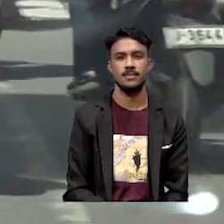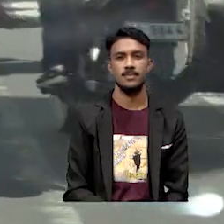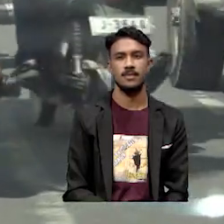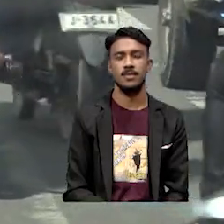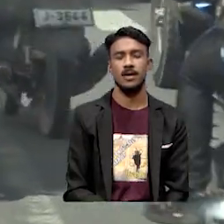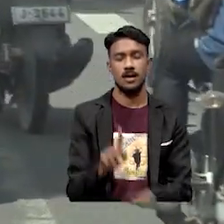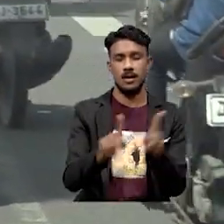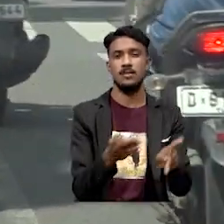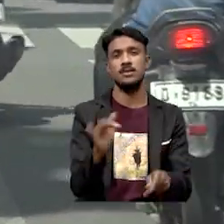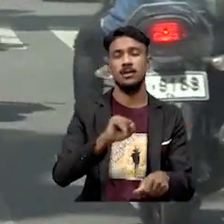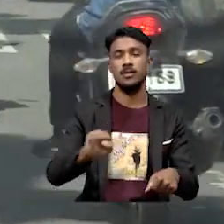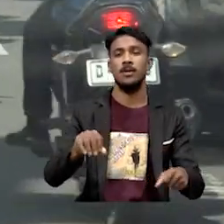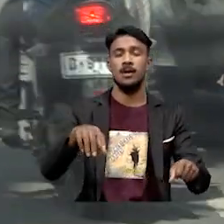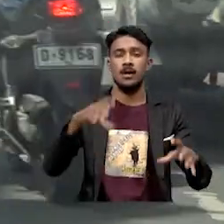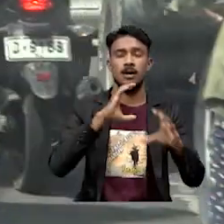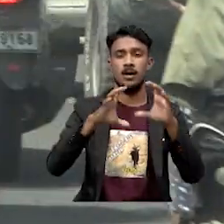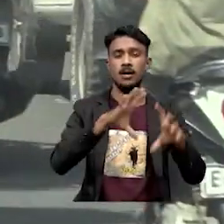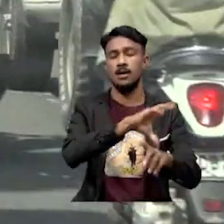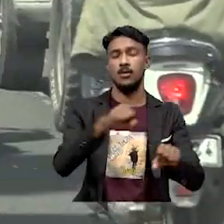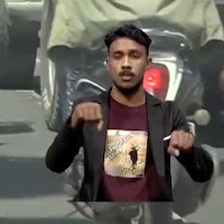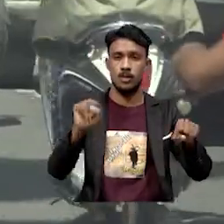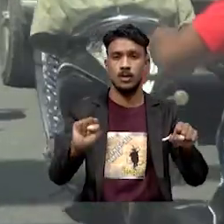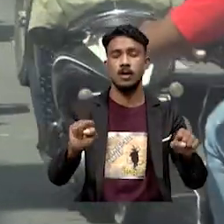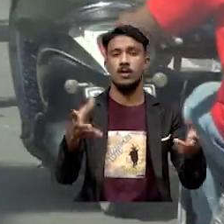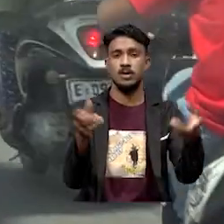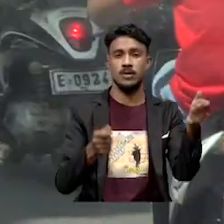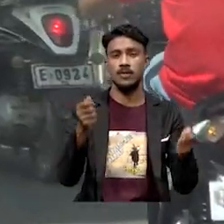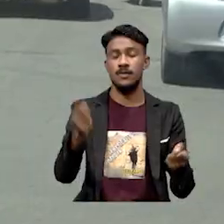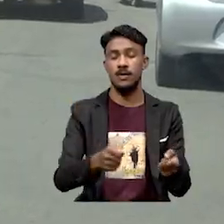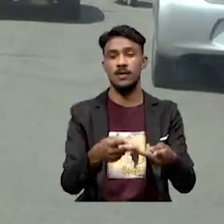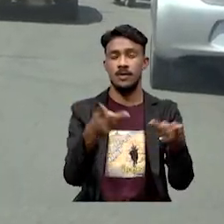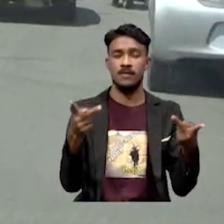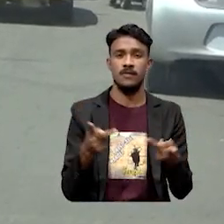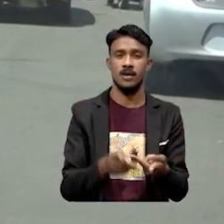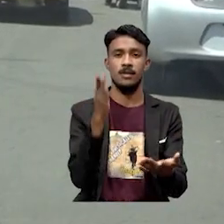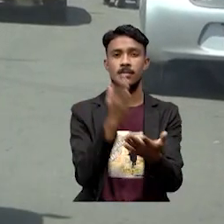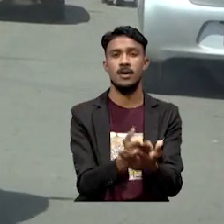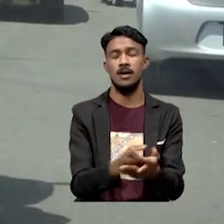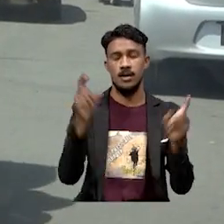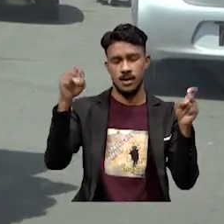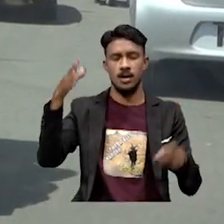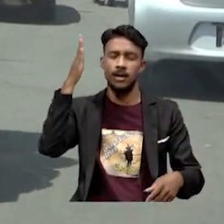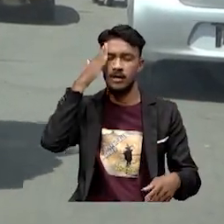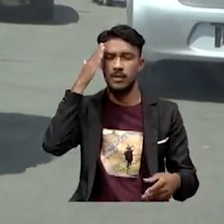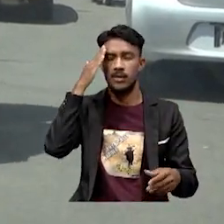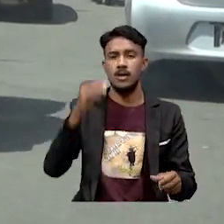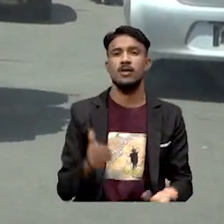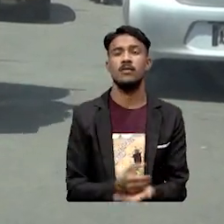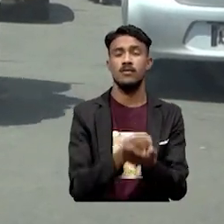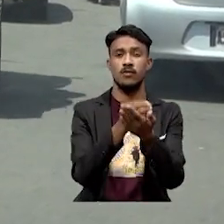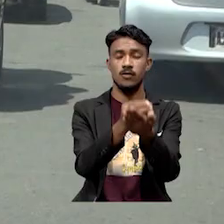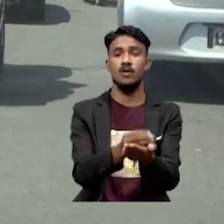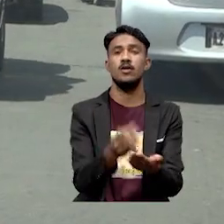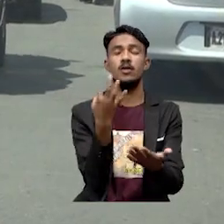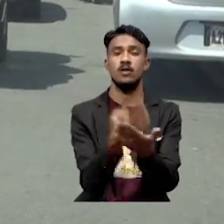Basida da Sira conduz careta no motorizada, nebe para e afata em estacionamento, tem que ir a consciência e contribui osan centavos